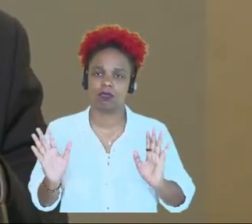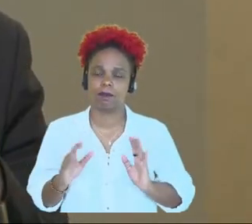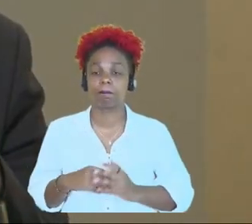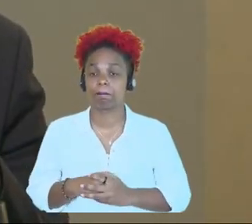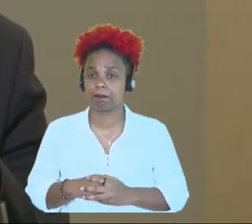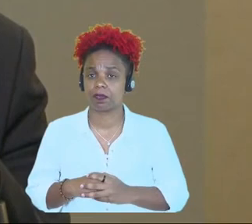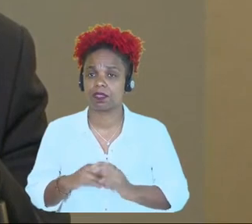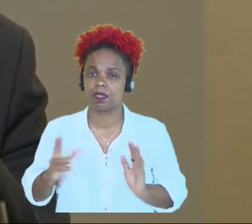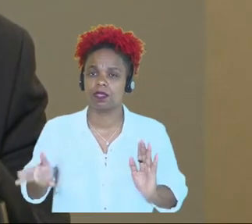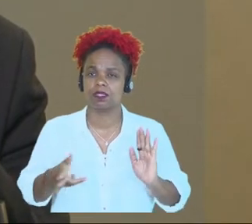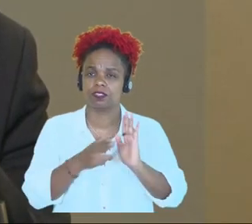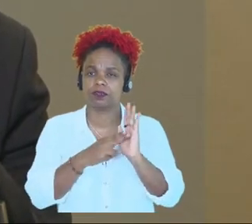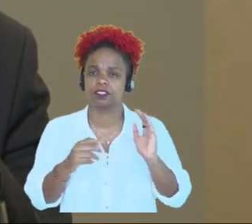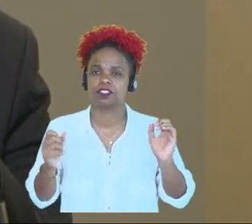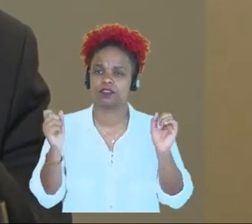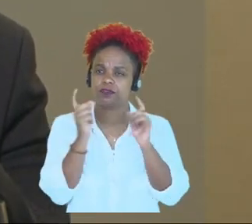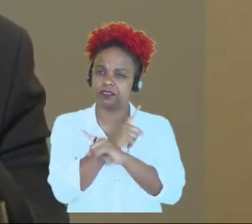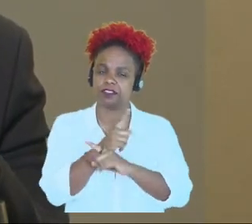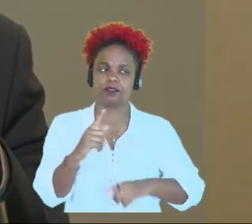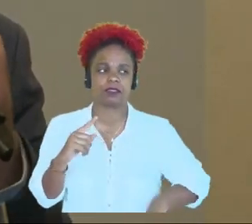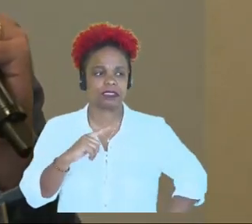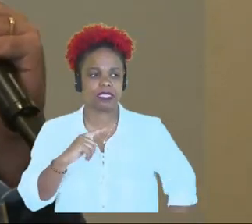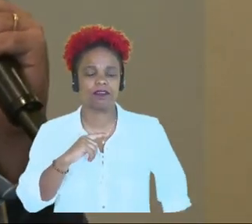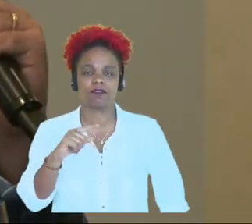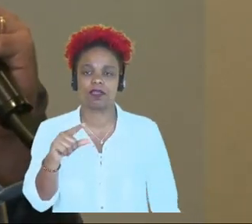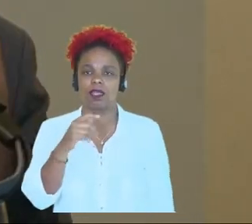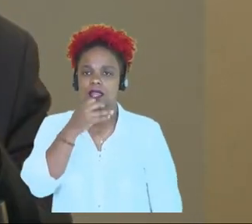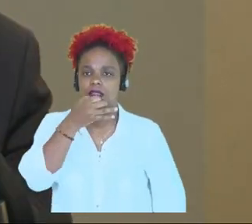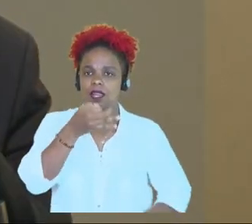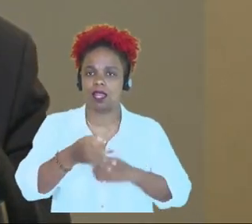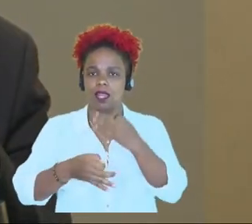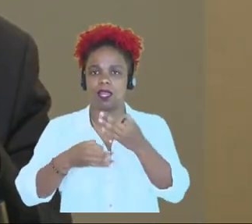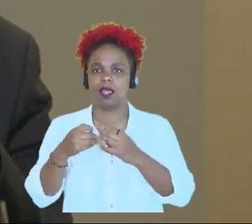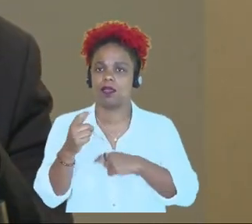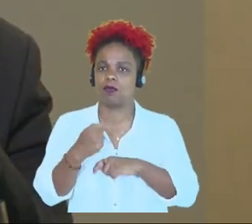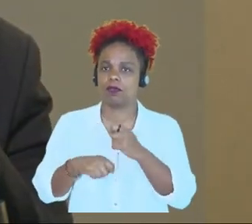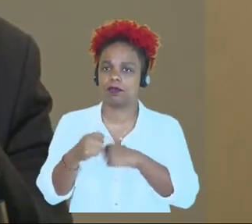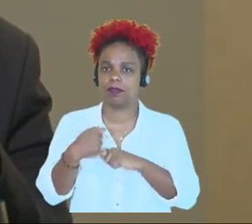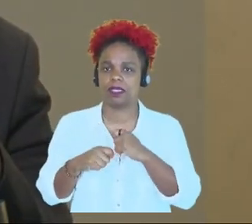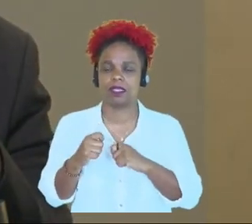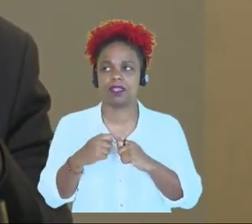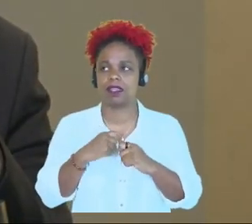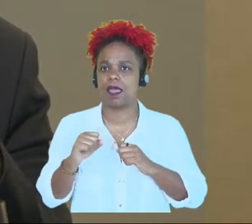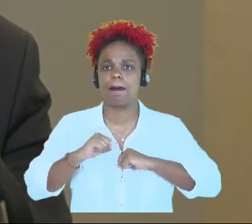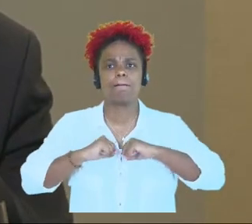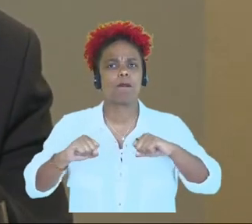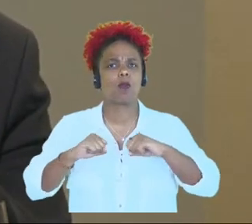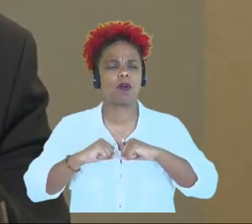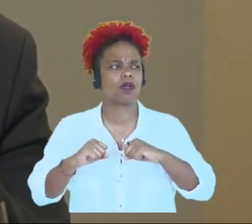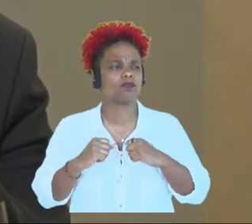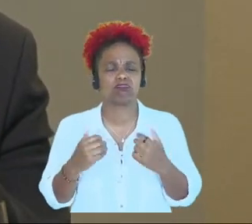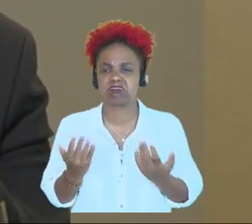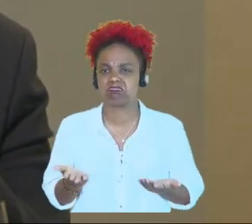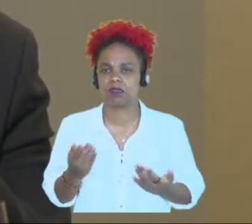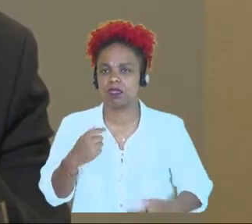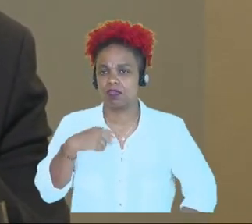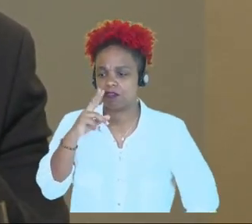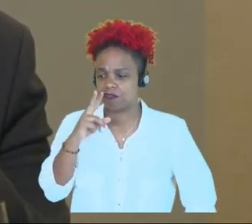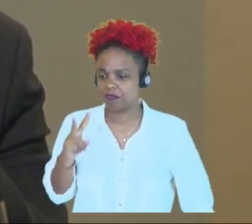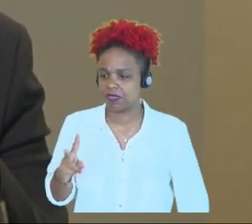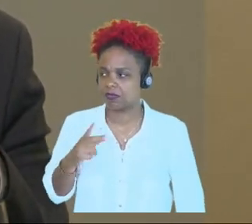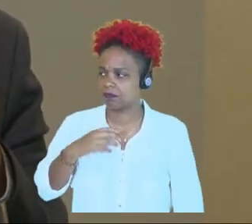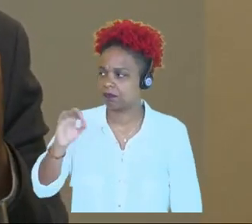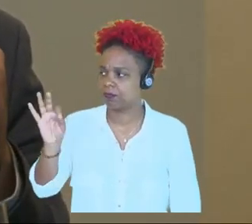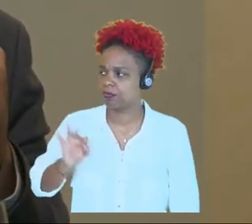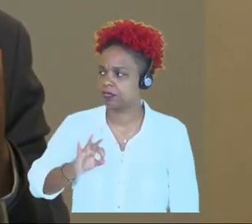eu confesso que eu tive uma dificuldade de reagir a esses argumentos do tipo a economia está bombando, porque quando você olha para os números brutos, eles te